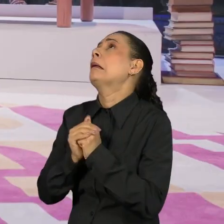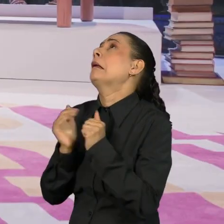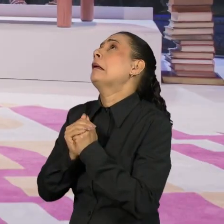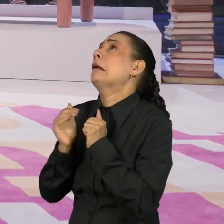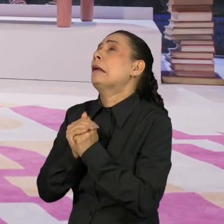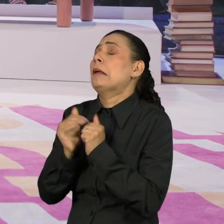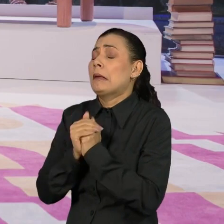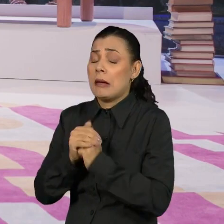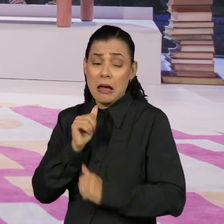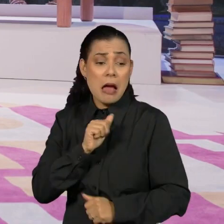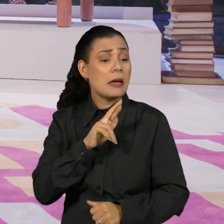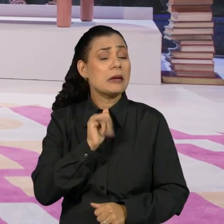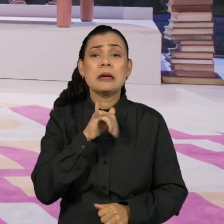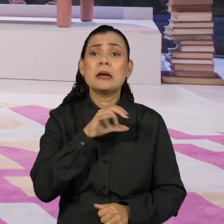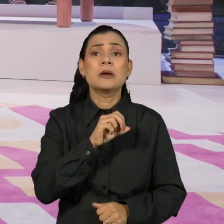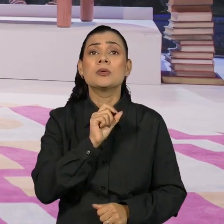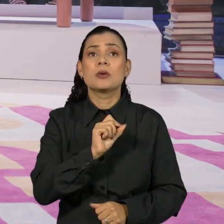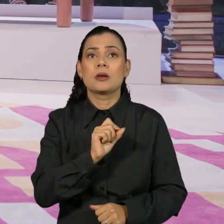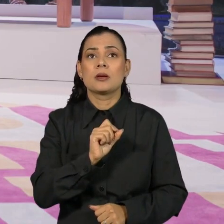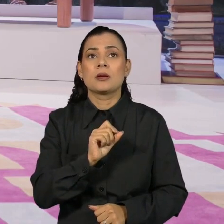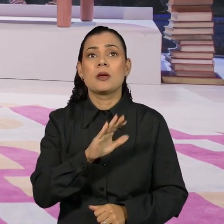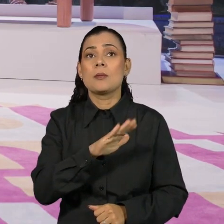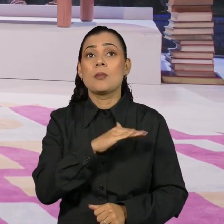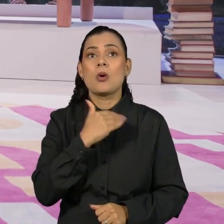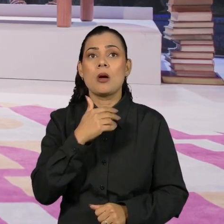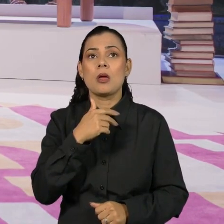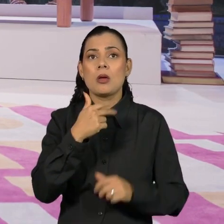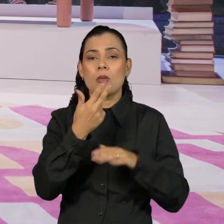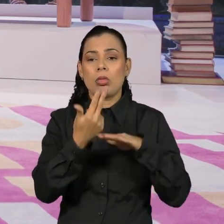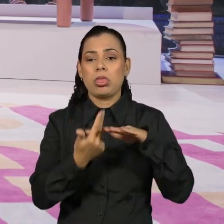quem era São Ariano. Ele morreu afogado.